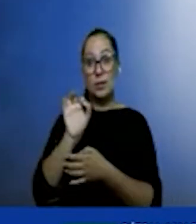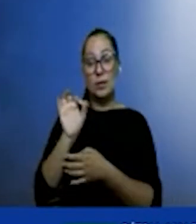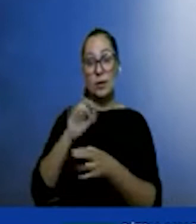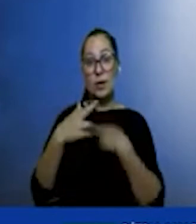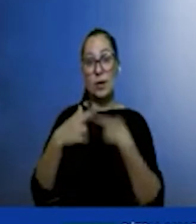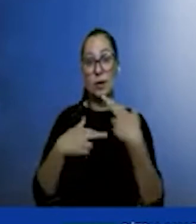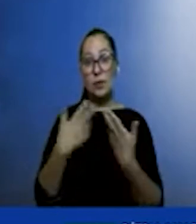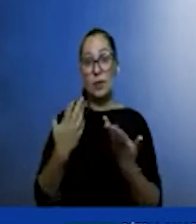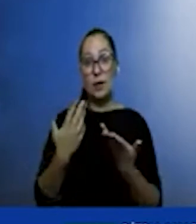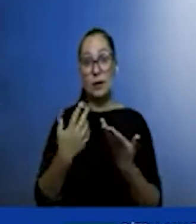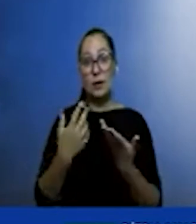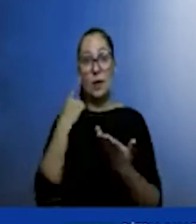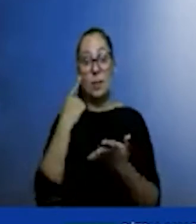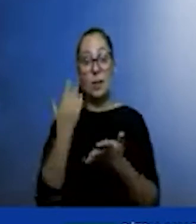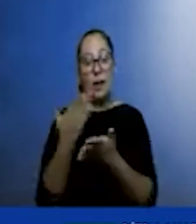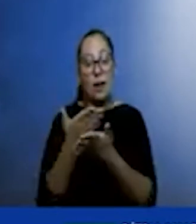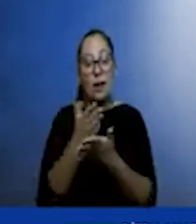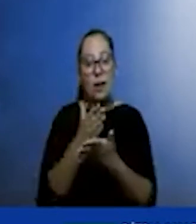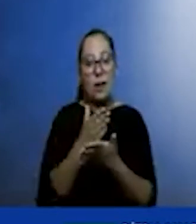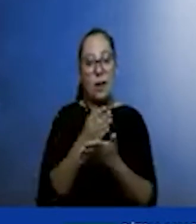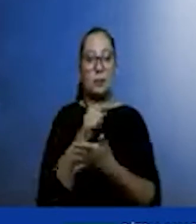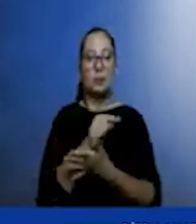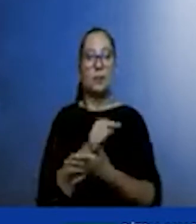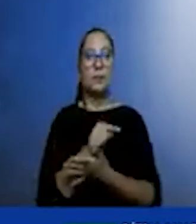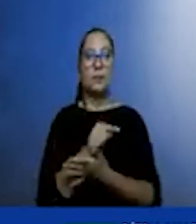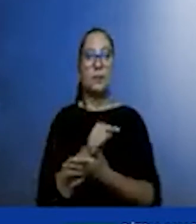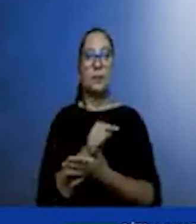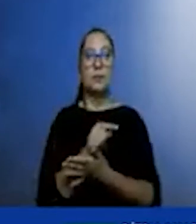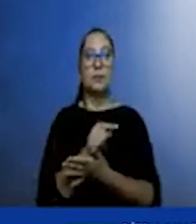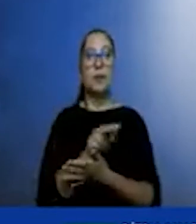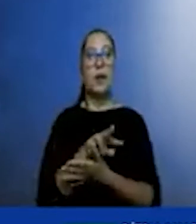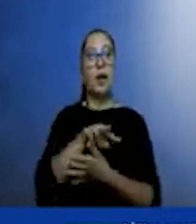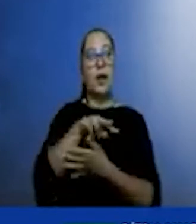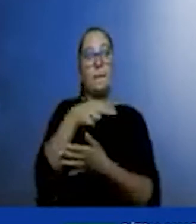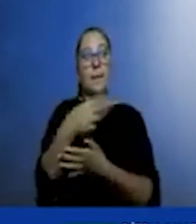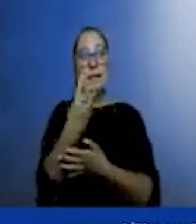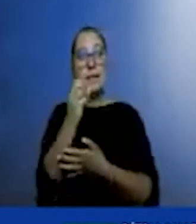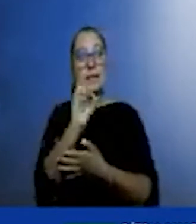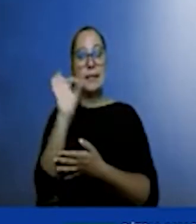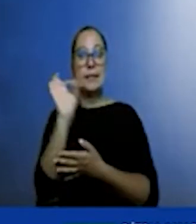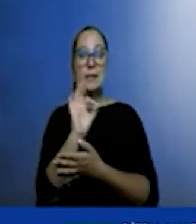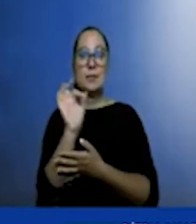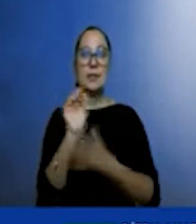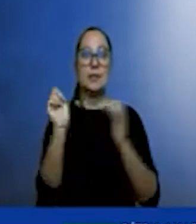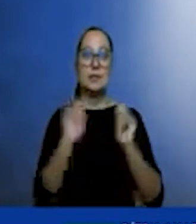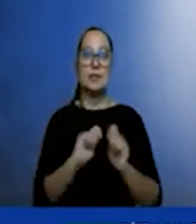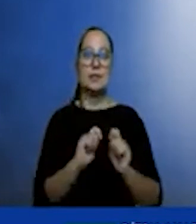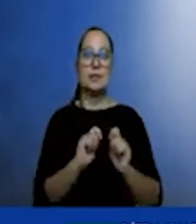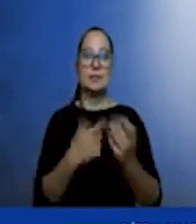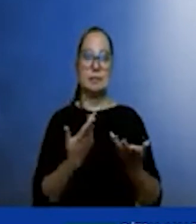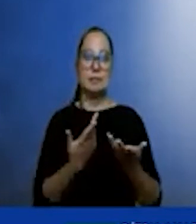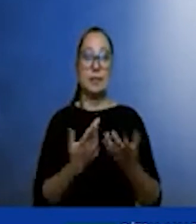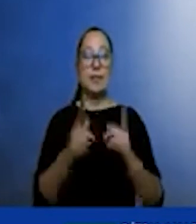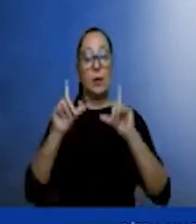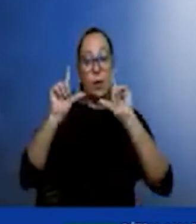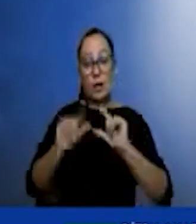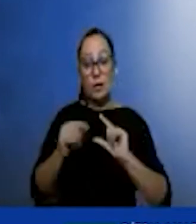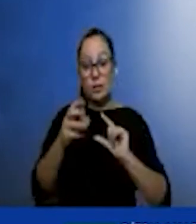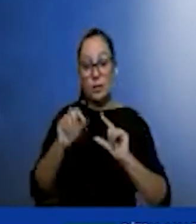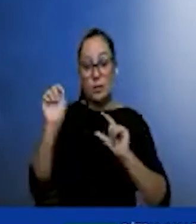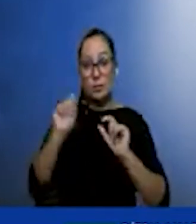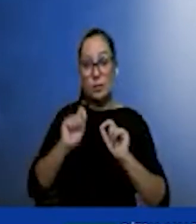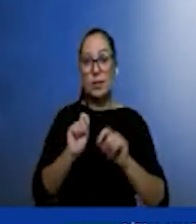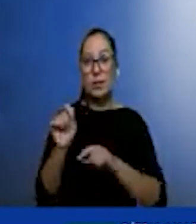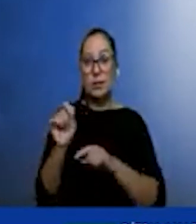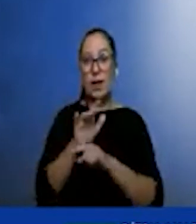o híbrido nessa conta, eu estou aumentando em 30% a eficiência. Então, eu estou reduzindo em 30% a pegada. Né? Quando eu pego,